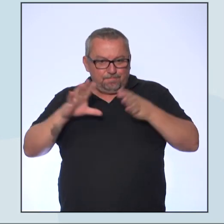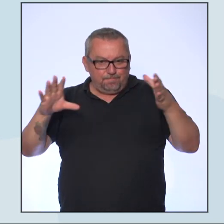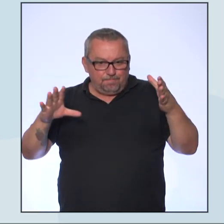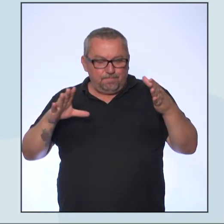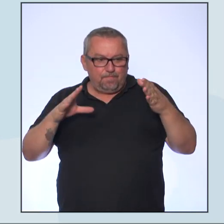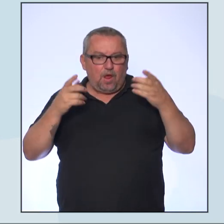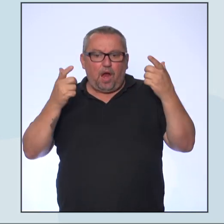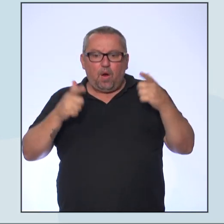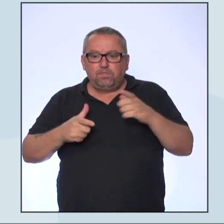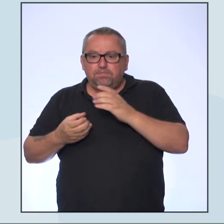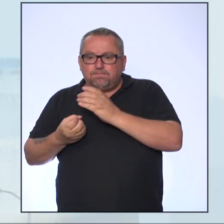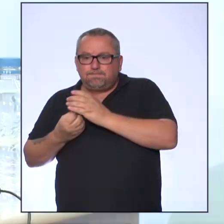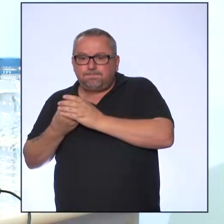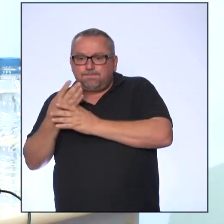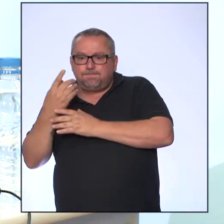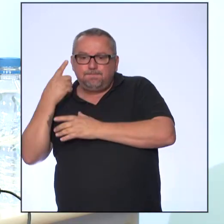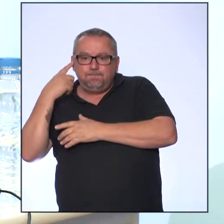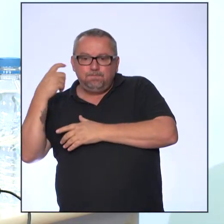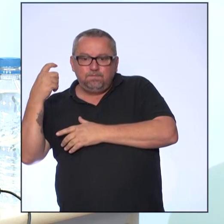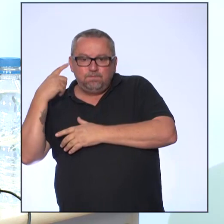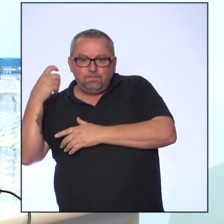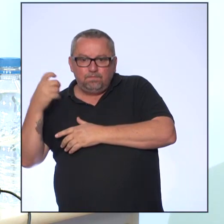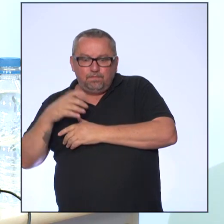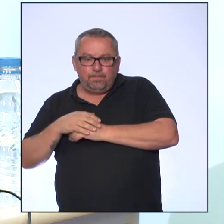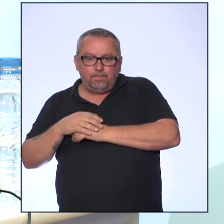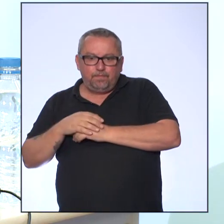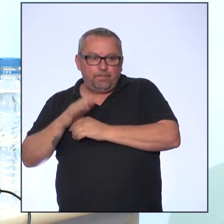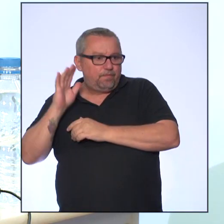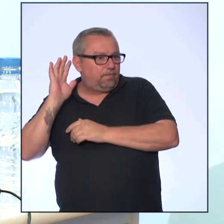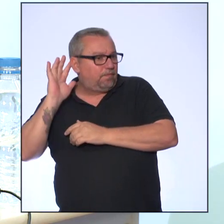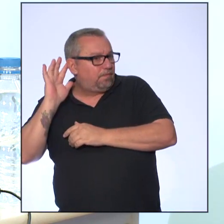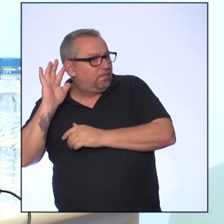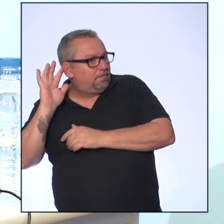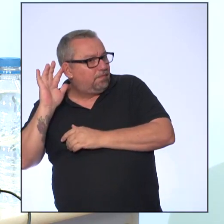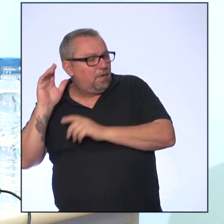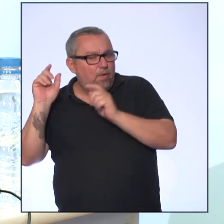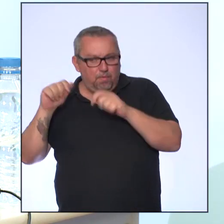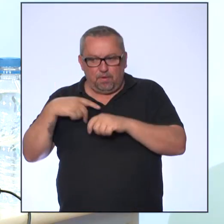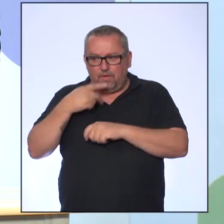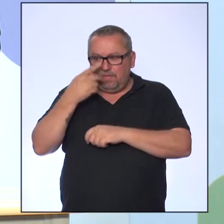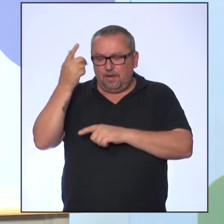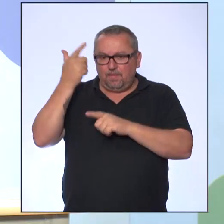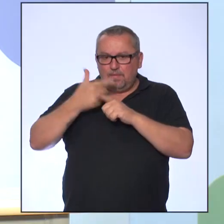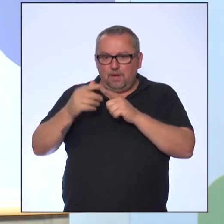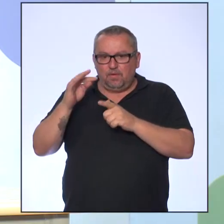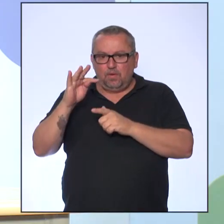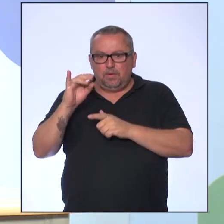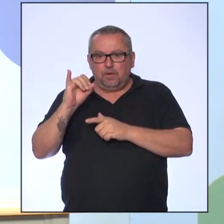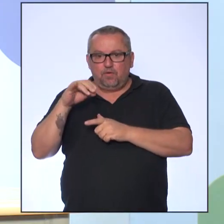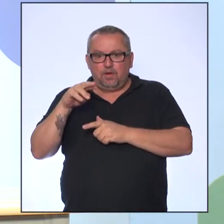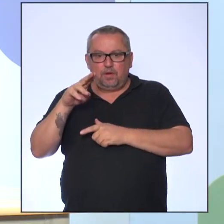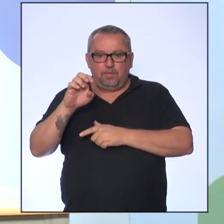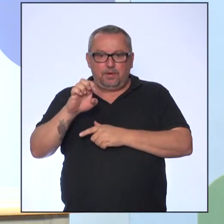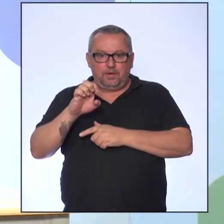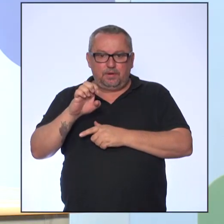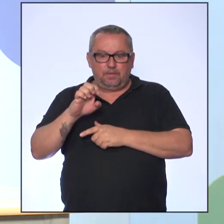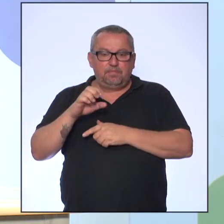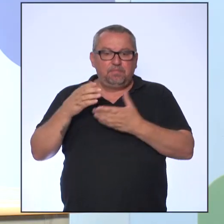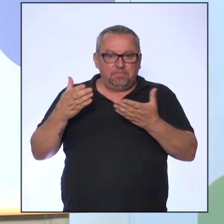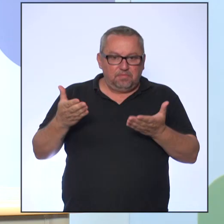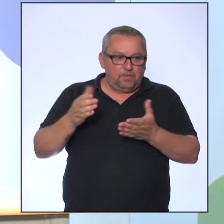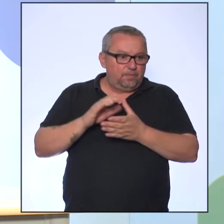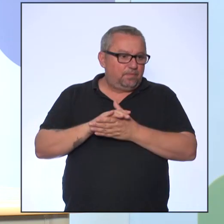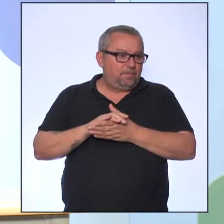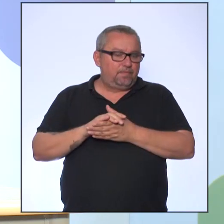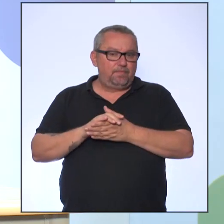reconhecer a fonte emissora de um som. Professora Márcia, pode falar um pouco mais sobre o timbre? Olha, o timbre, né,